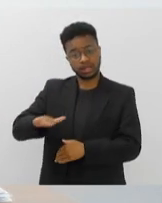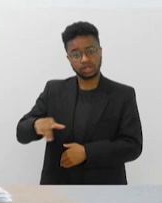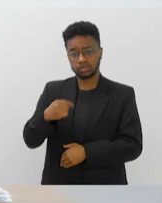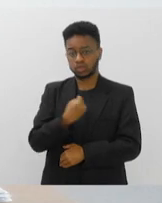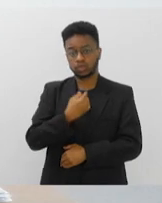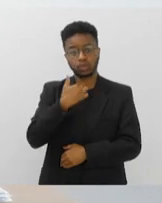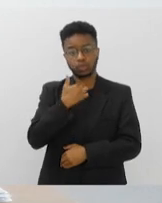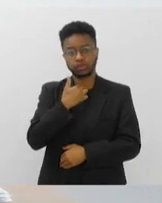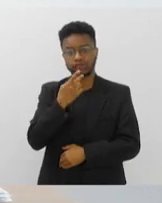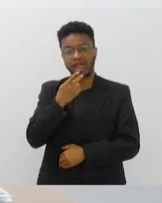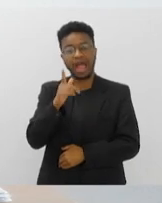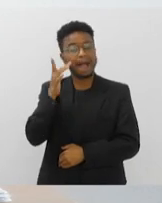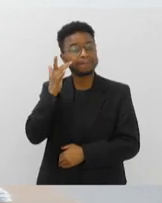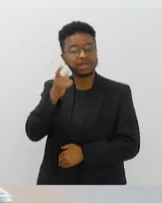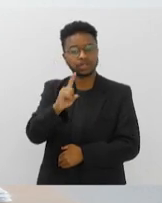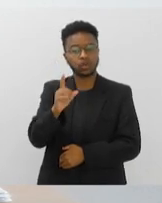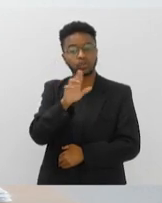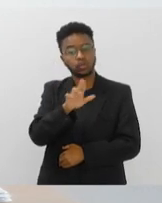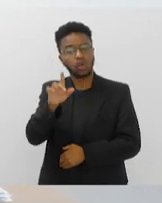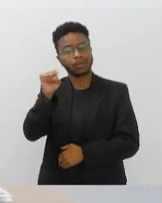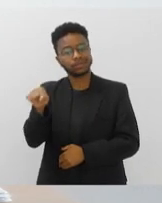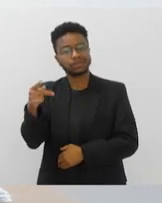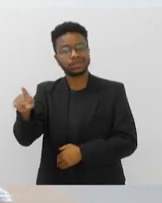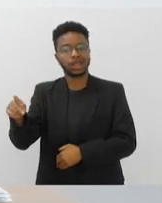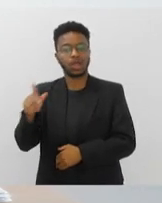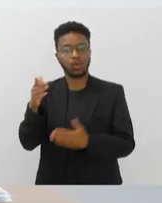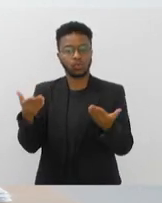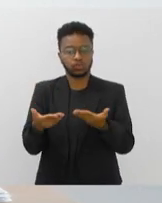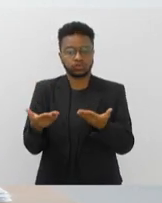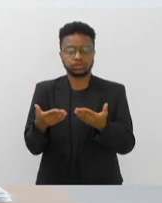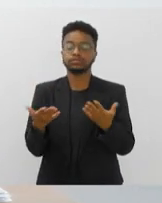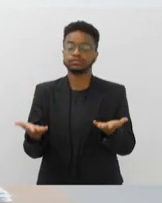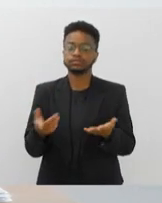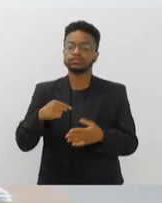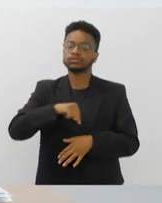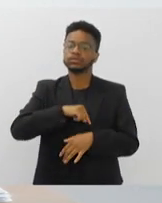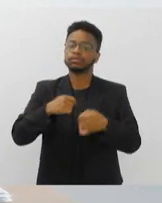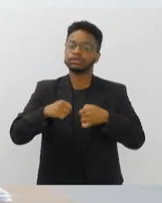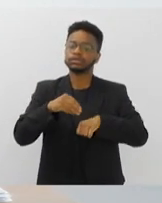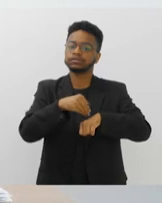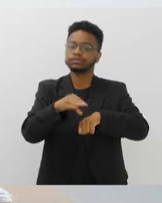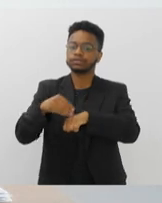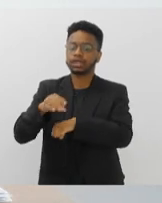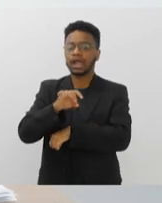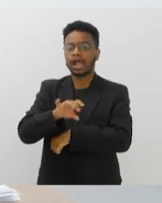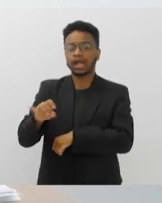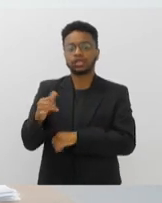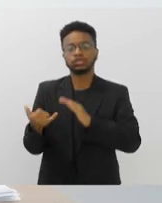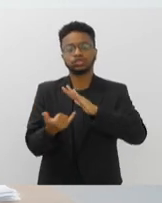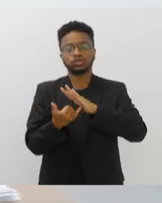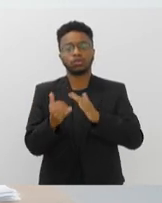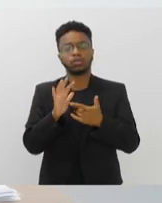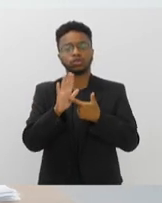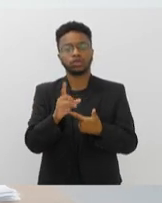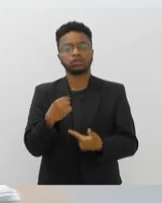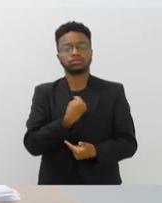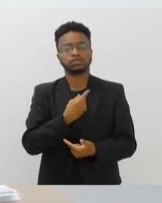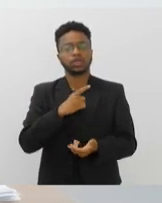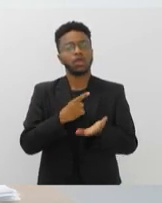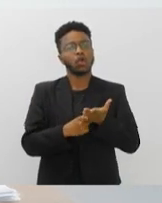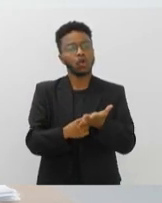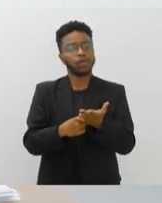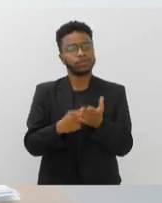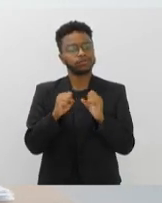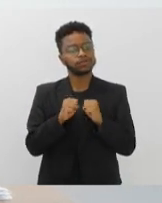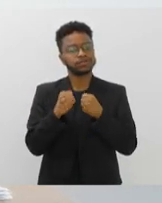amanhã Seu nome é hoje então que a gente leve para cada atuação Nossa institucional eh esse nosso compromisso com a defesa